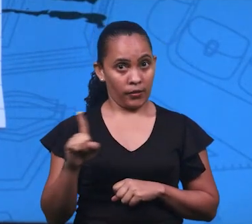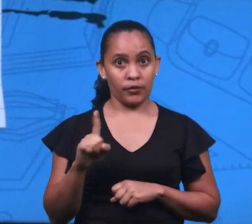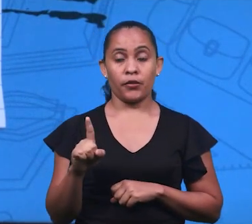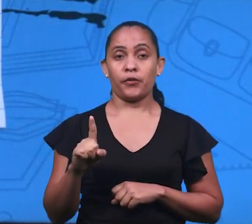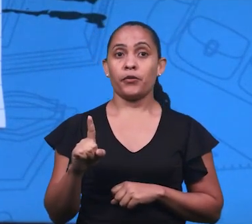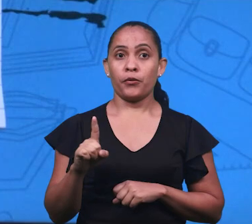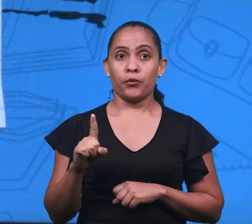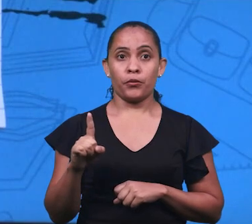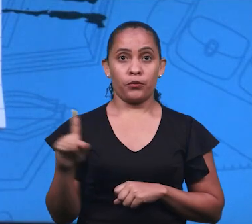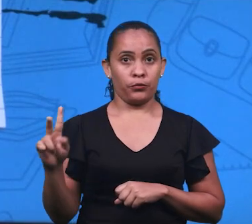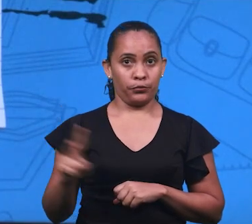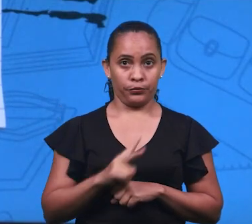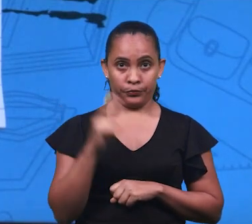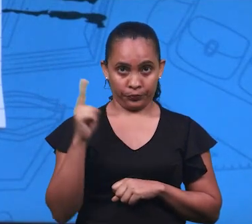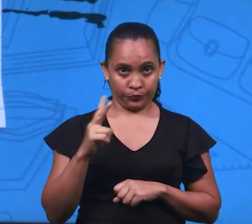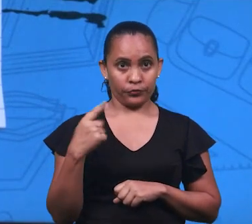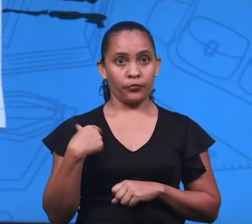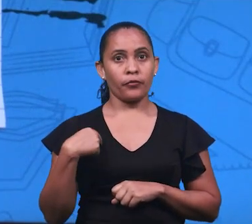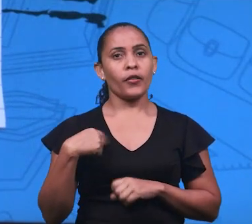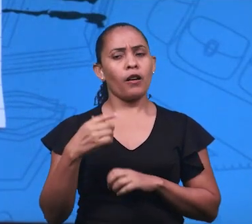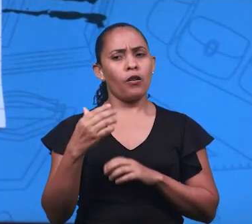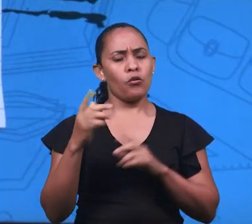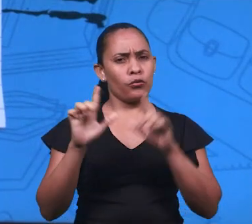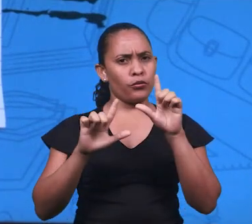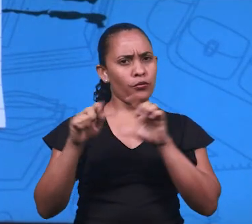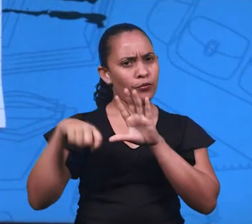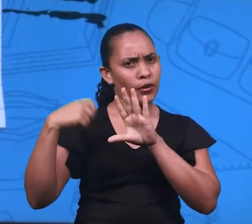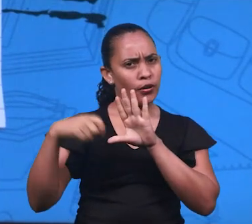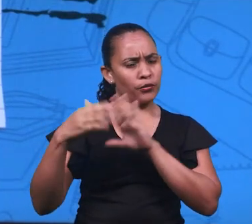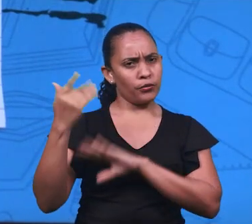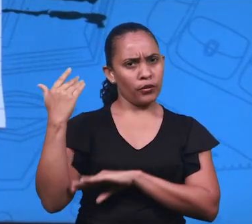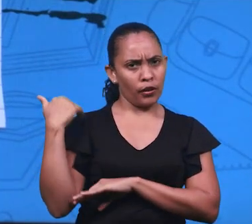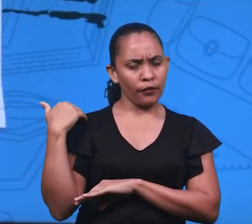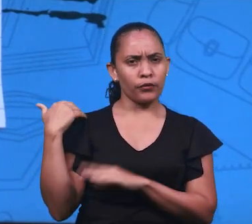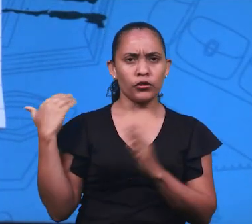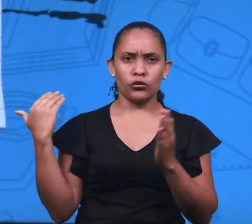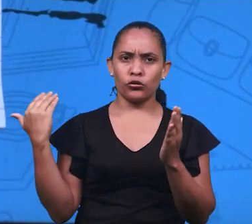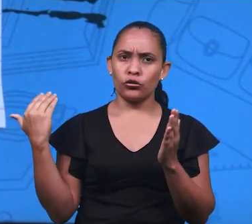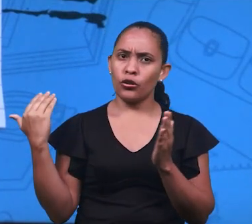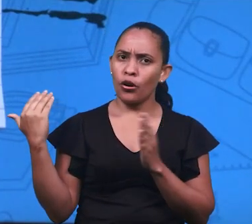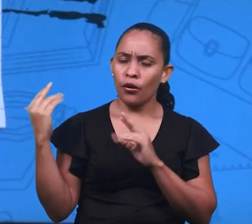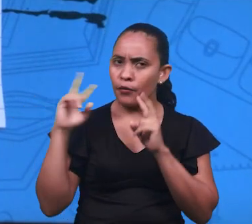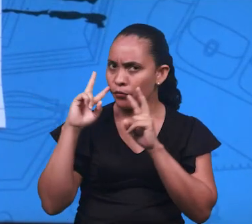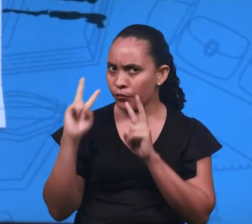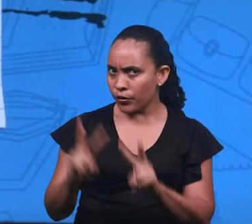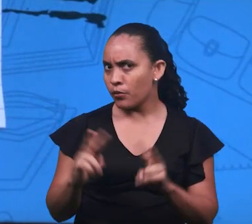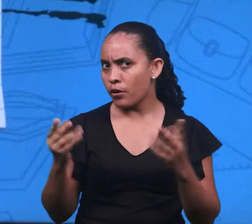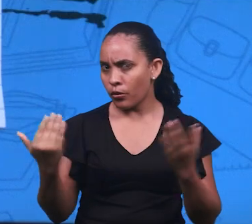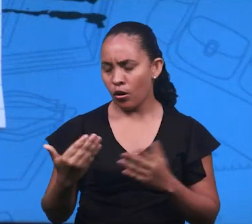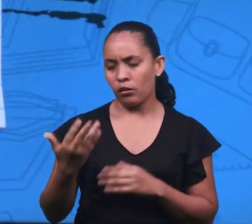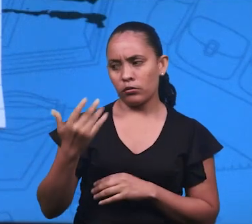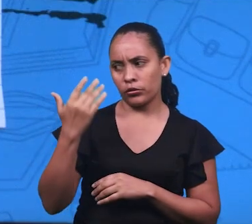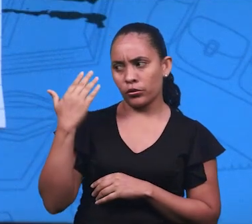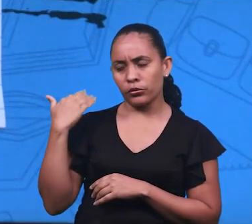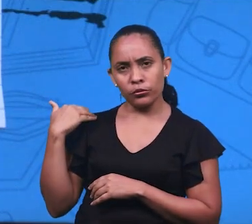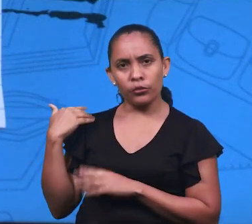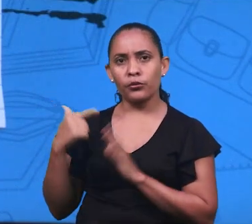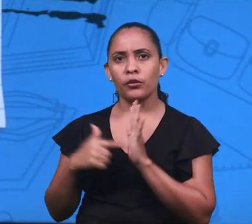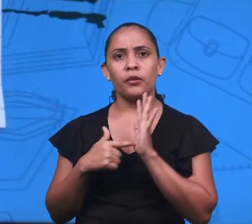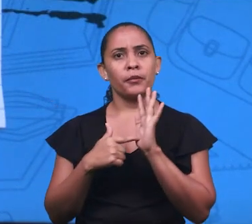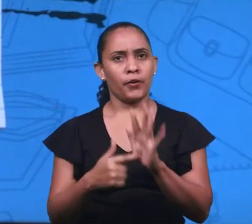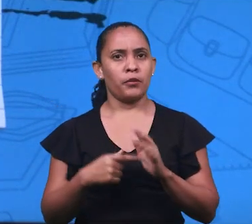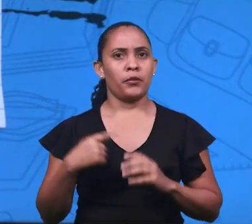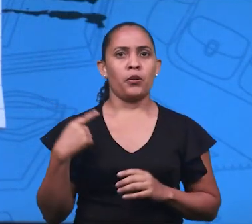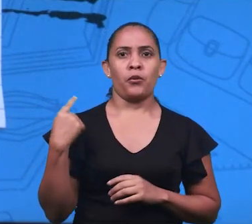200 pontos. Então, procura aí nos vídeos anteriores, caso você tenha chegado agora, os vídeos, o vídeo que vai falar sobre a